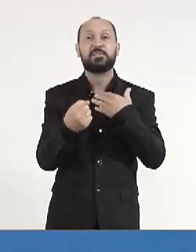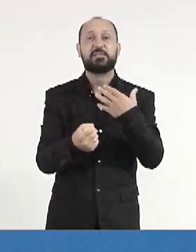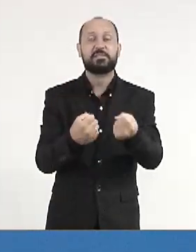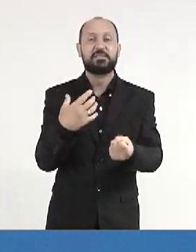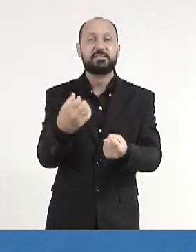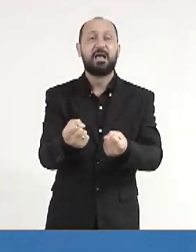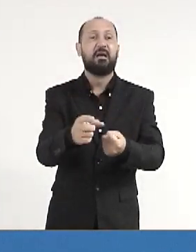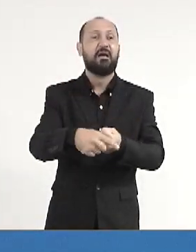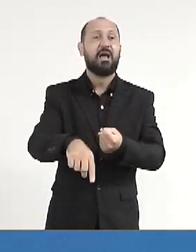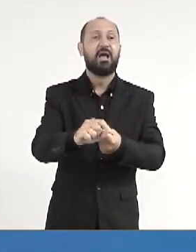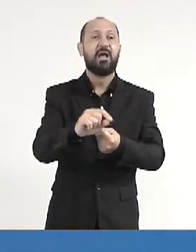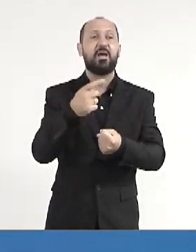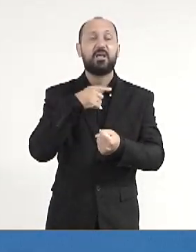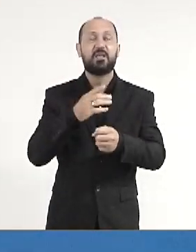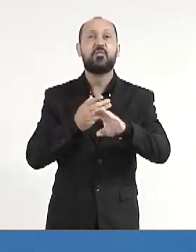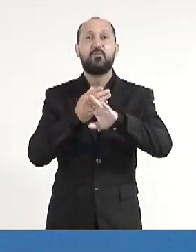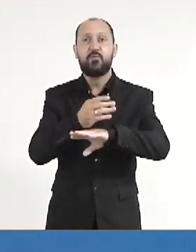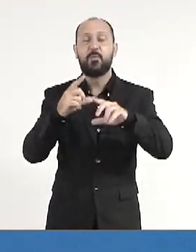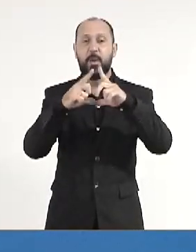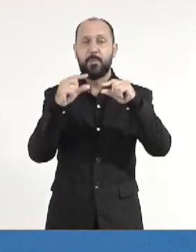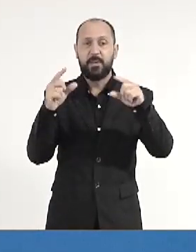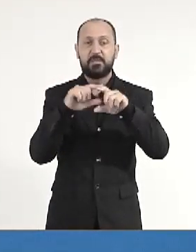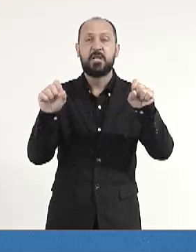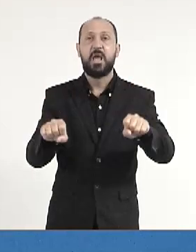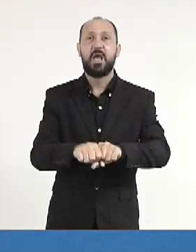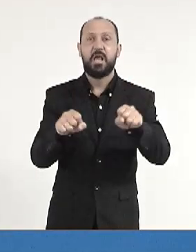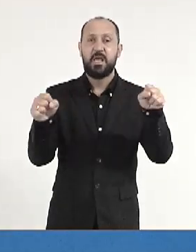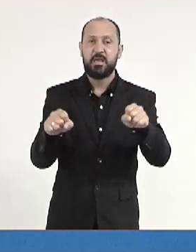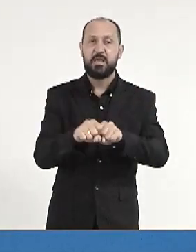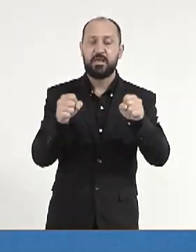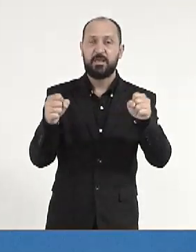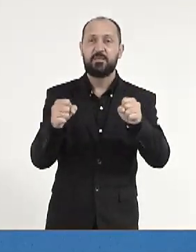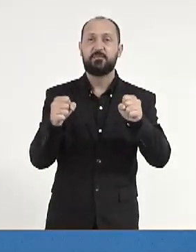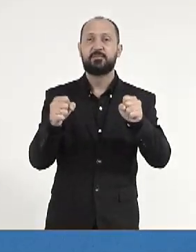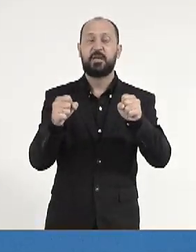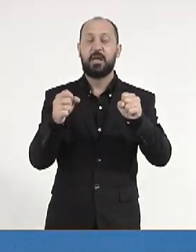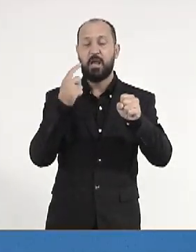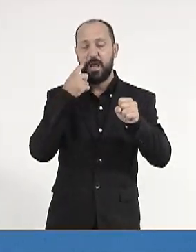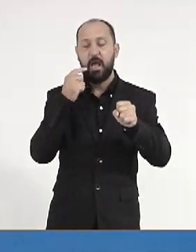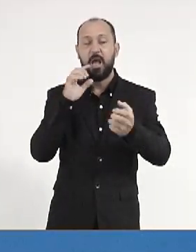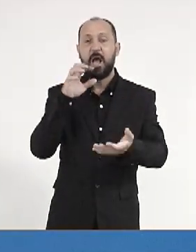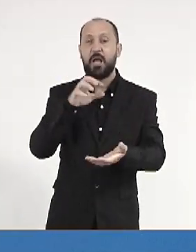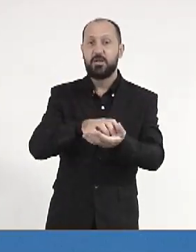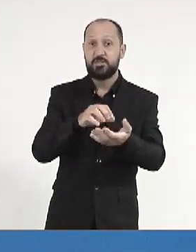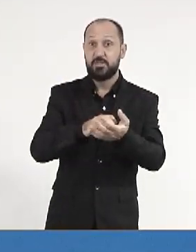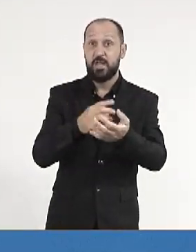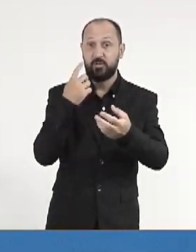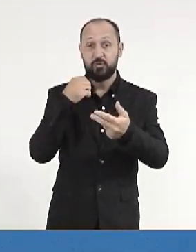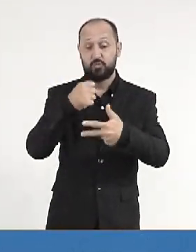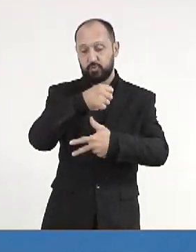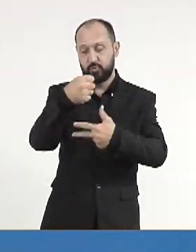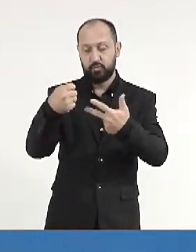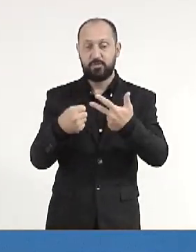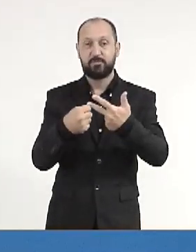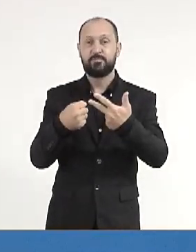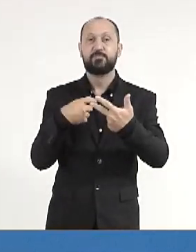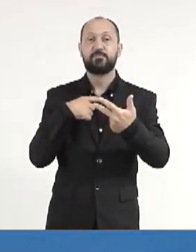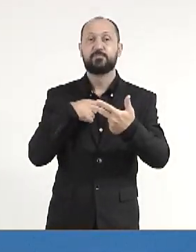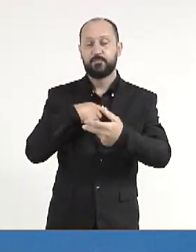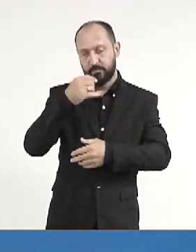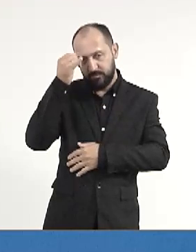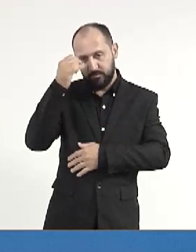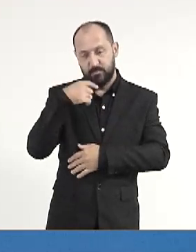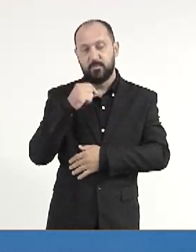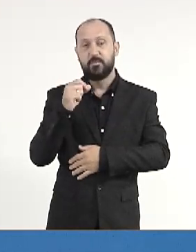anistiar quem foi a Brasília, quebrar a sede dos 3 poderes, né, e tentou impedir